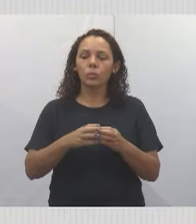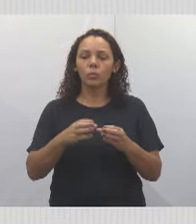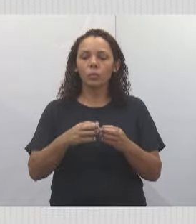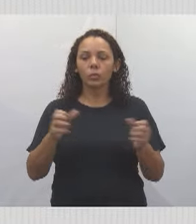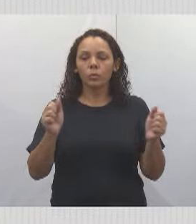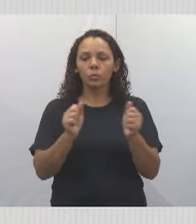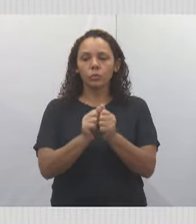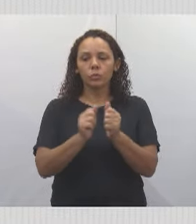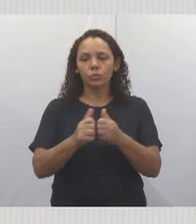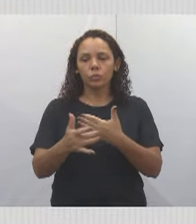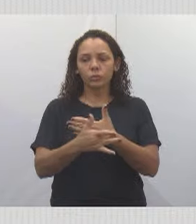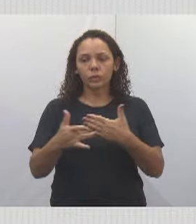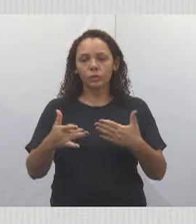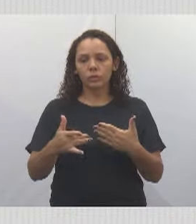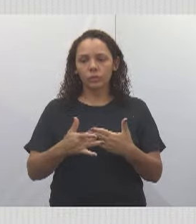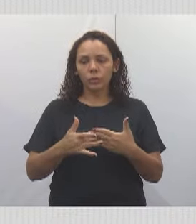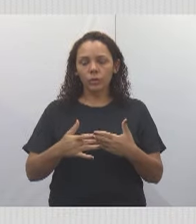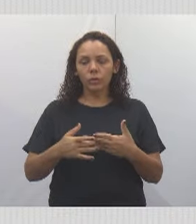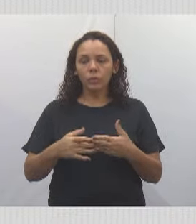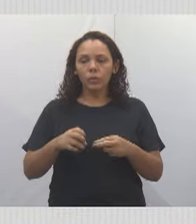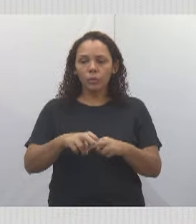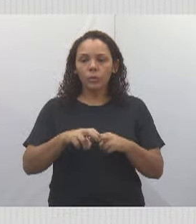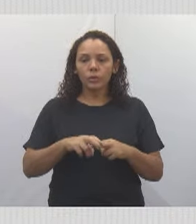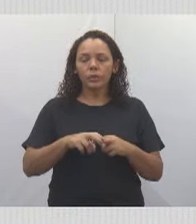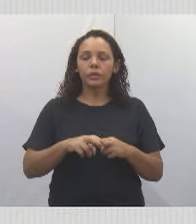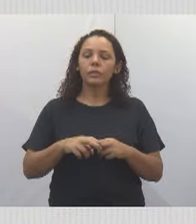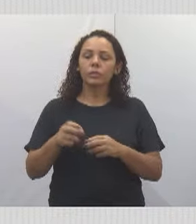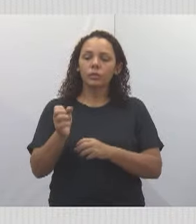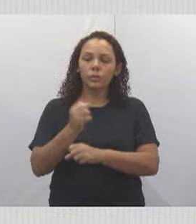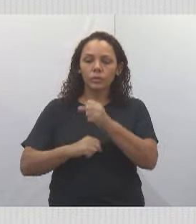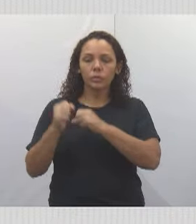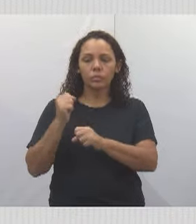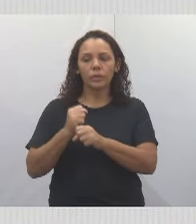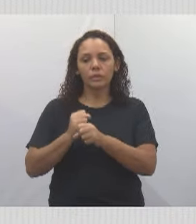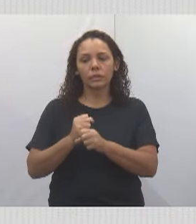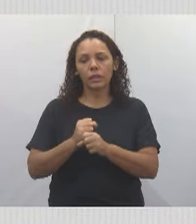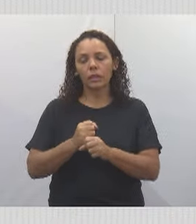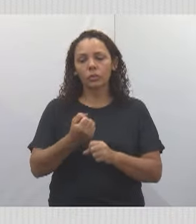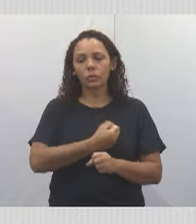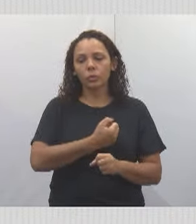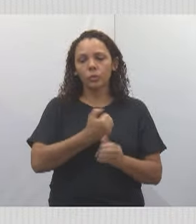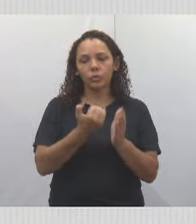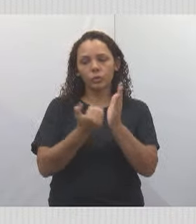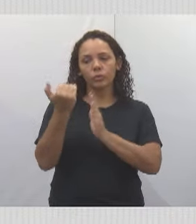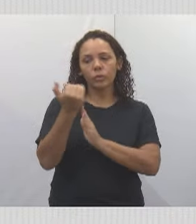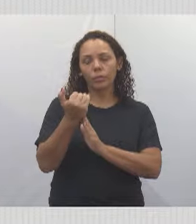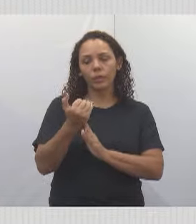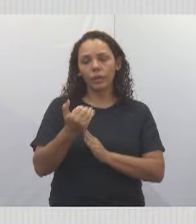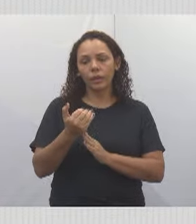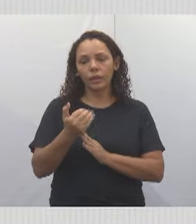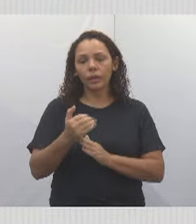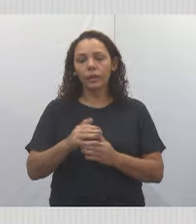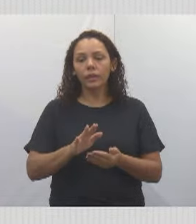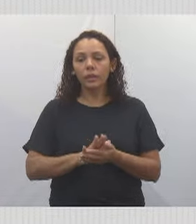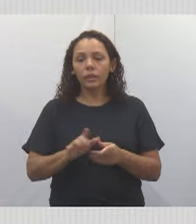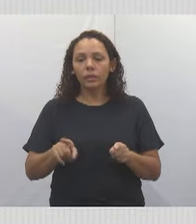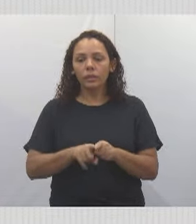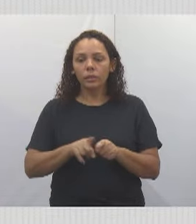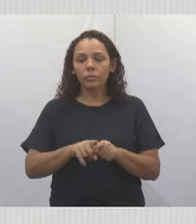isso fizemos um número maior em 2023. No total de mamografia,